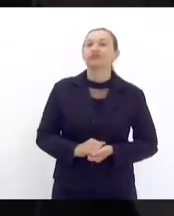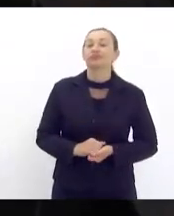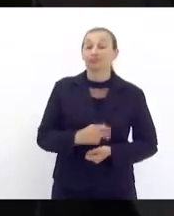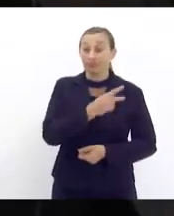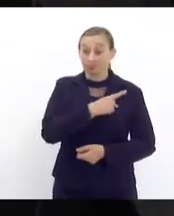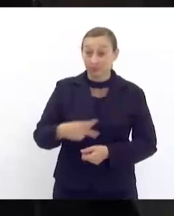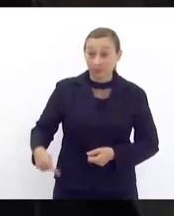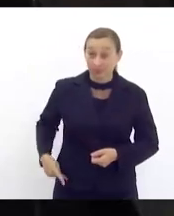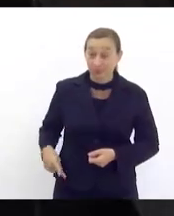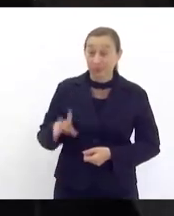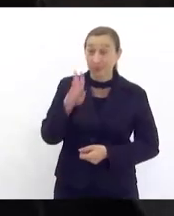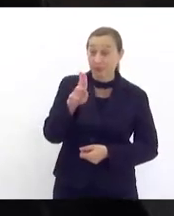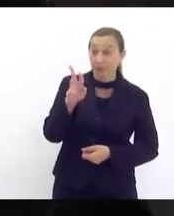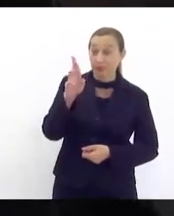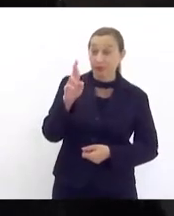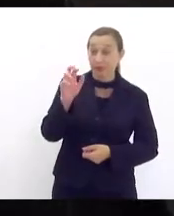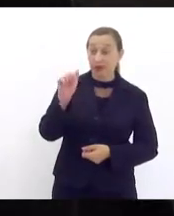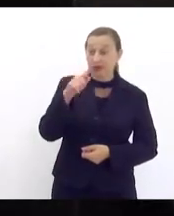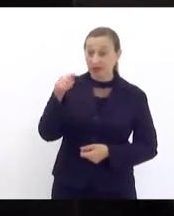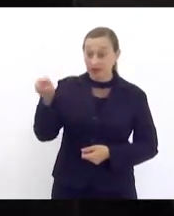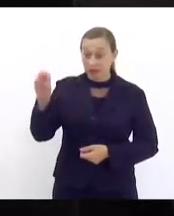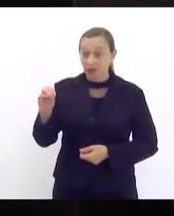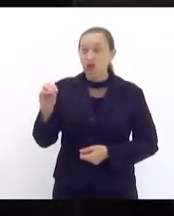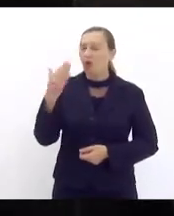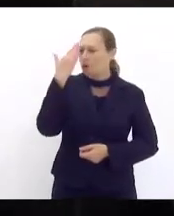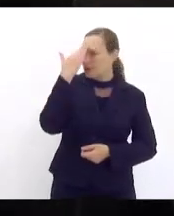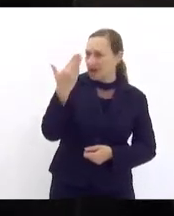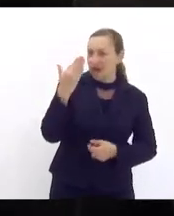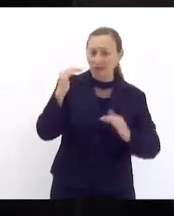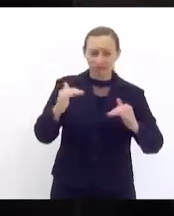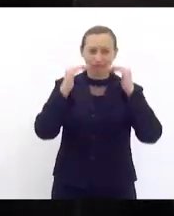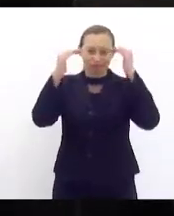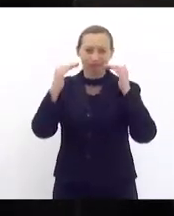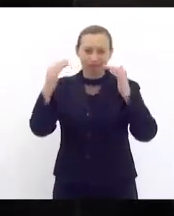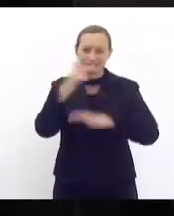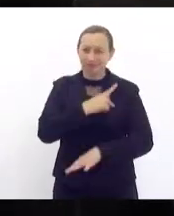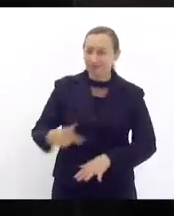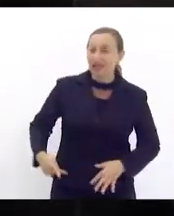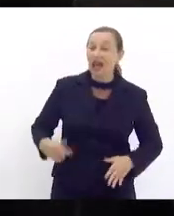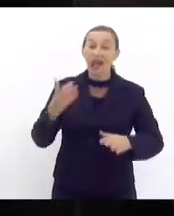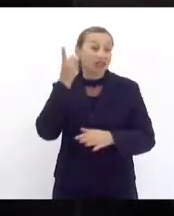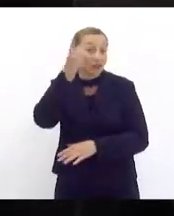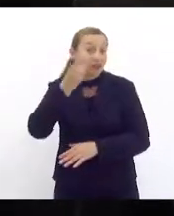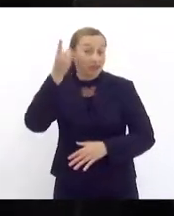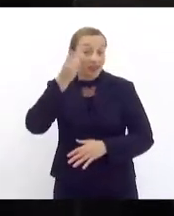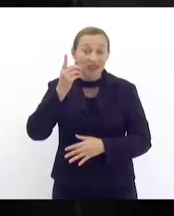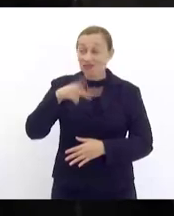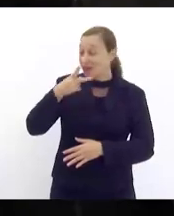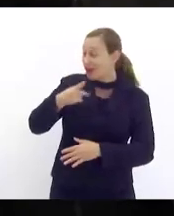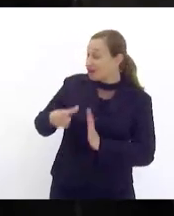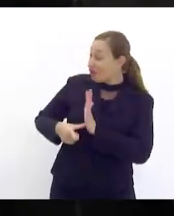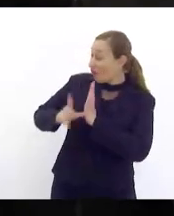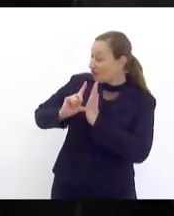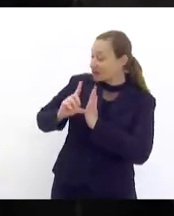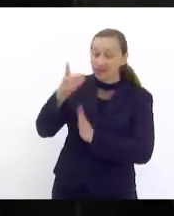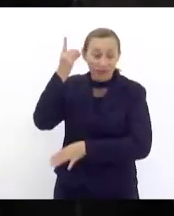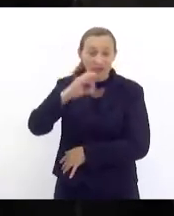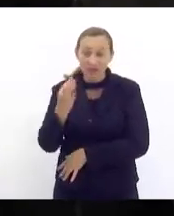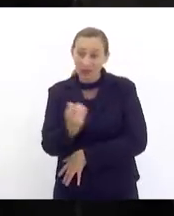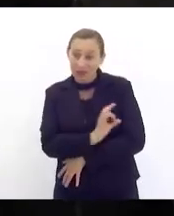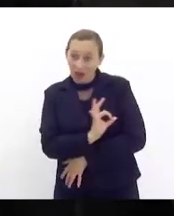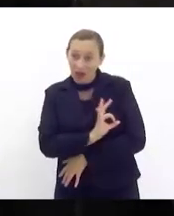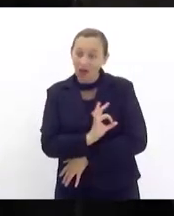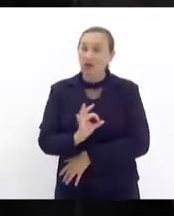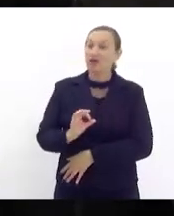obrigada a vossa excelência Obrigada as deputadas que me antecederam Deputado da Marta Rocha que a gente começou